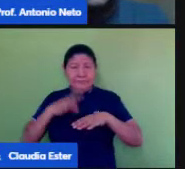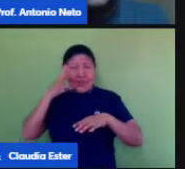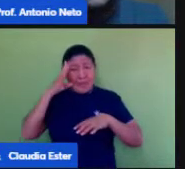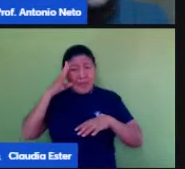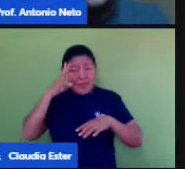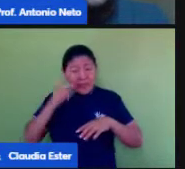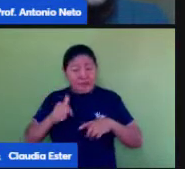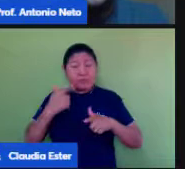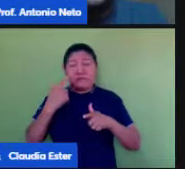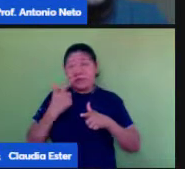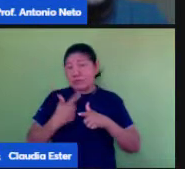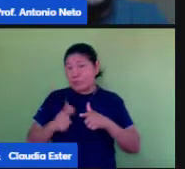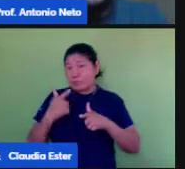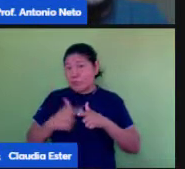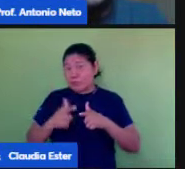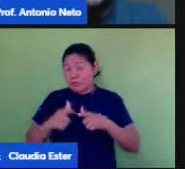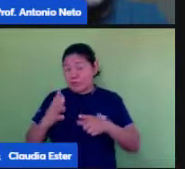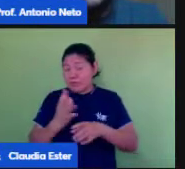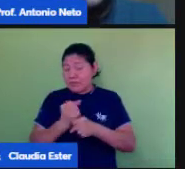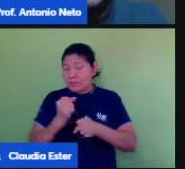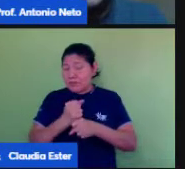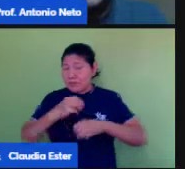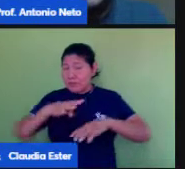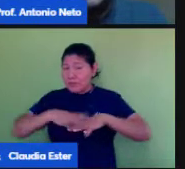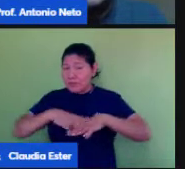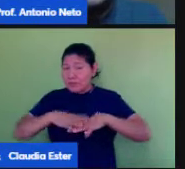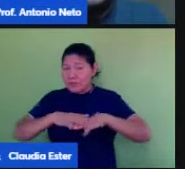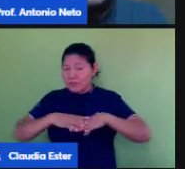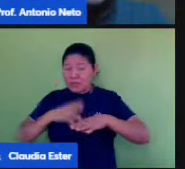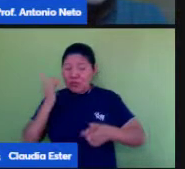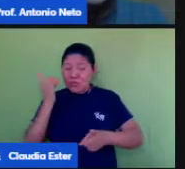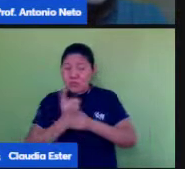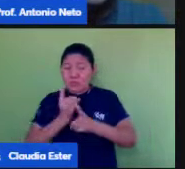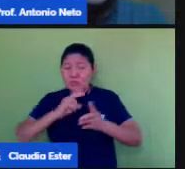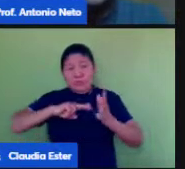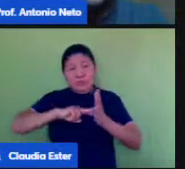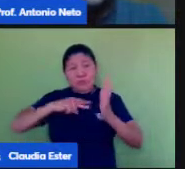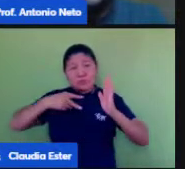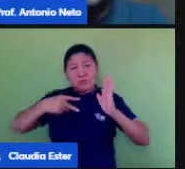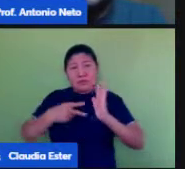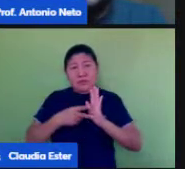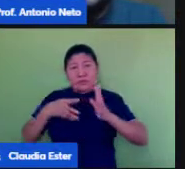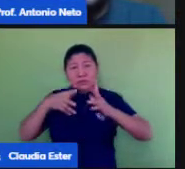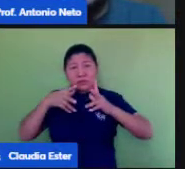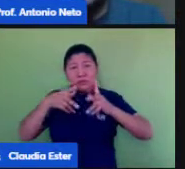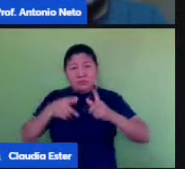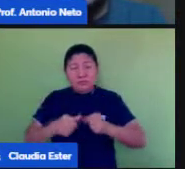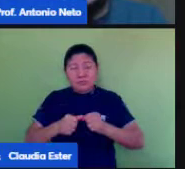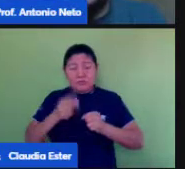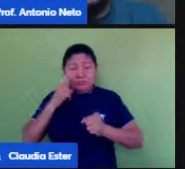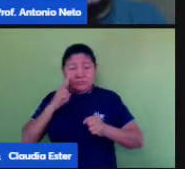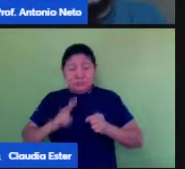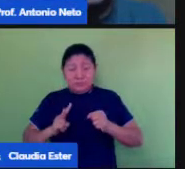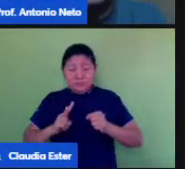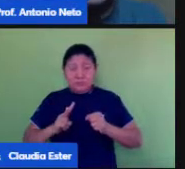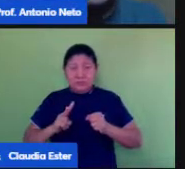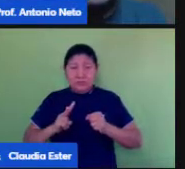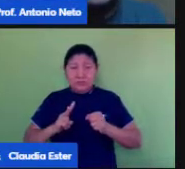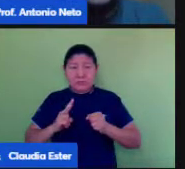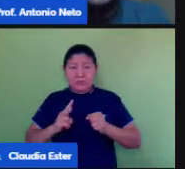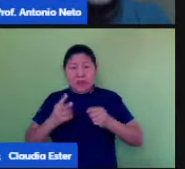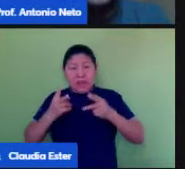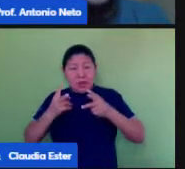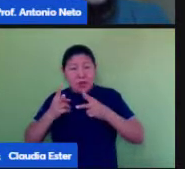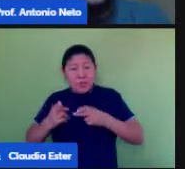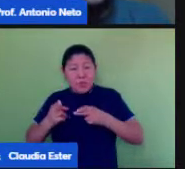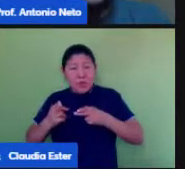elaborar problemas envolvendo diferentes significados da multiplicação, adição de parcelas iguais, organização